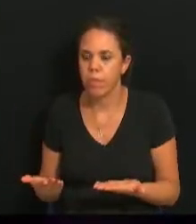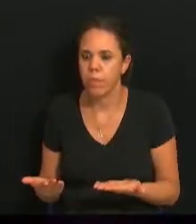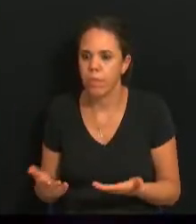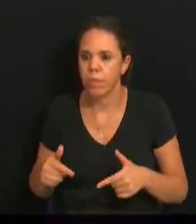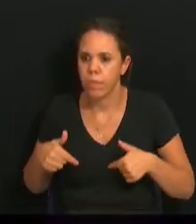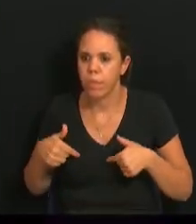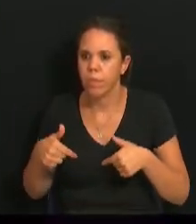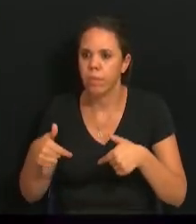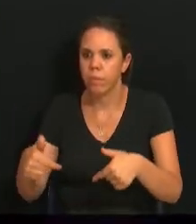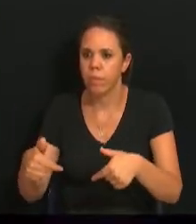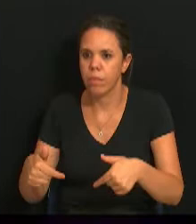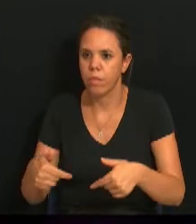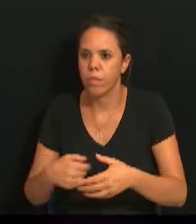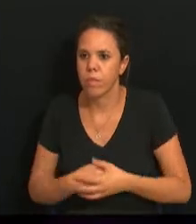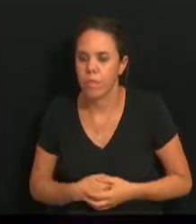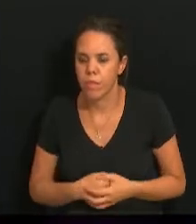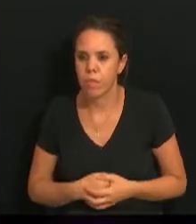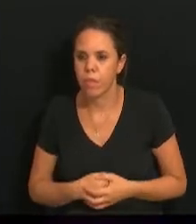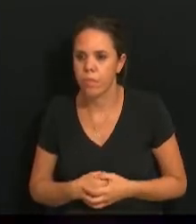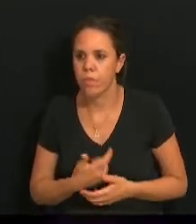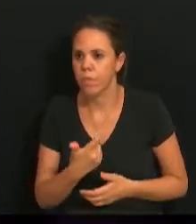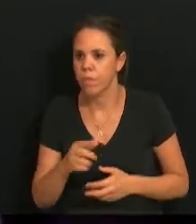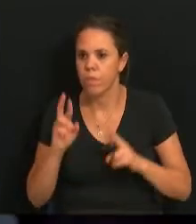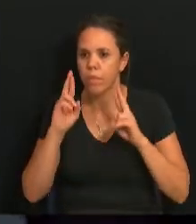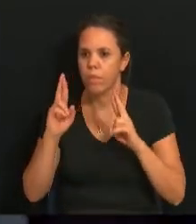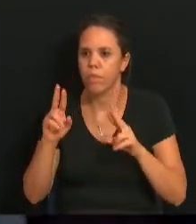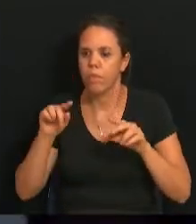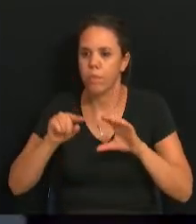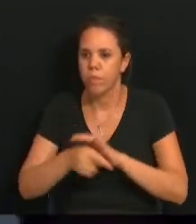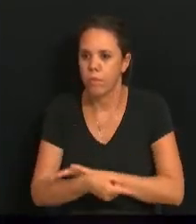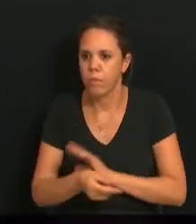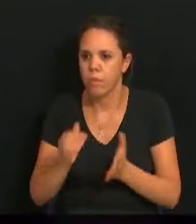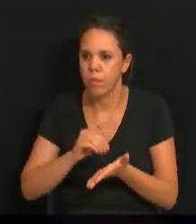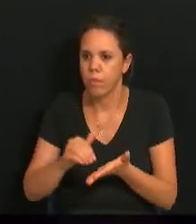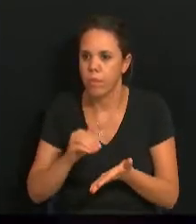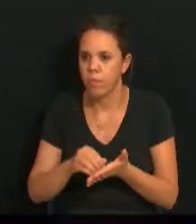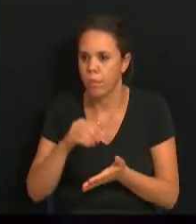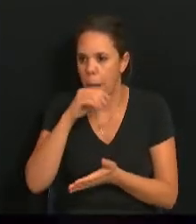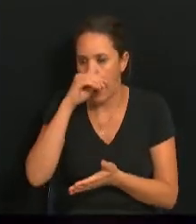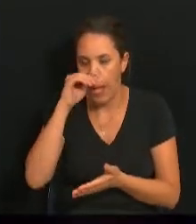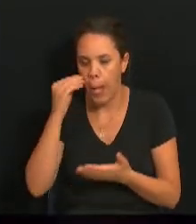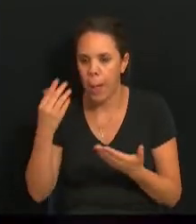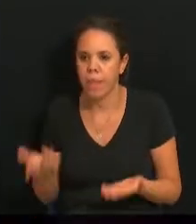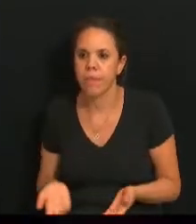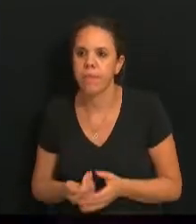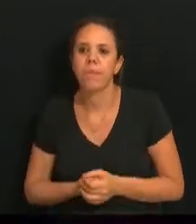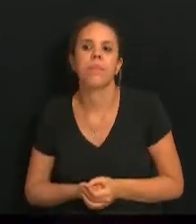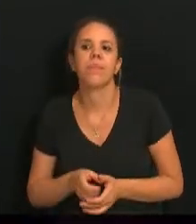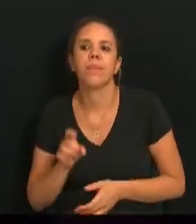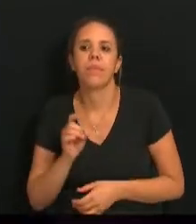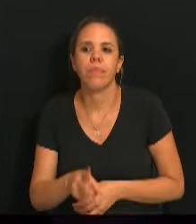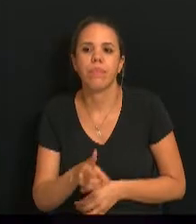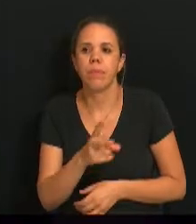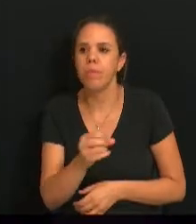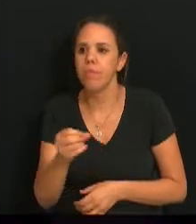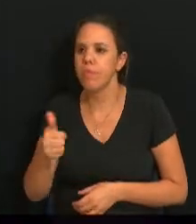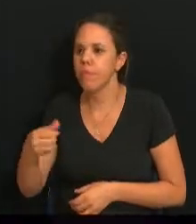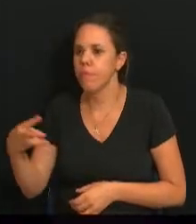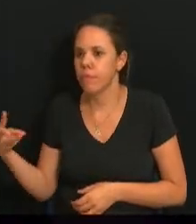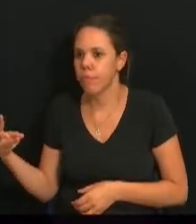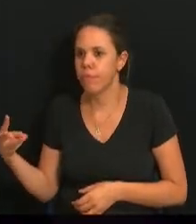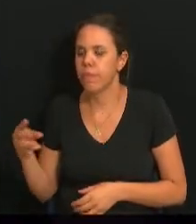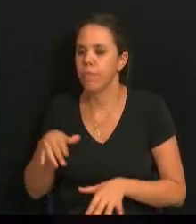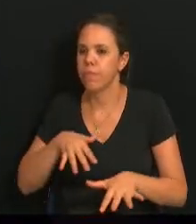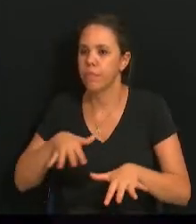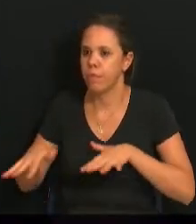assim, incompreensível, um desrespeito profundo por parte da Secretaria de Educação. Apenas em 2013 que foi feito um